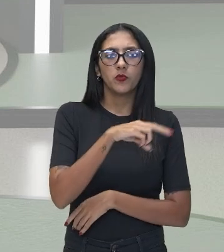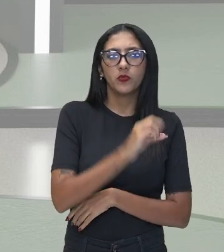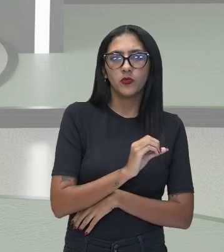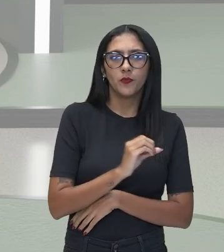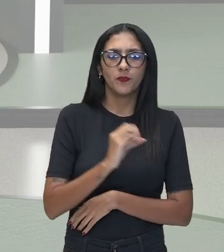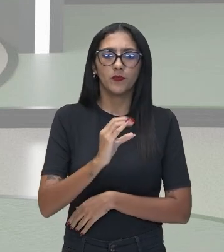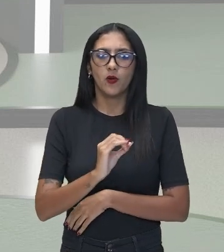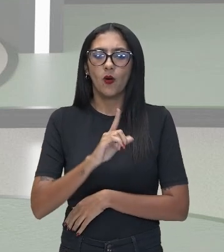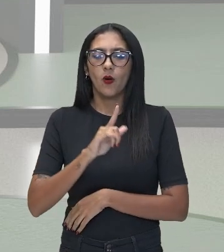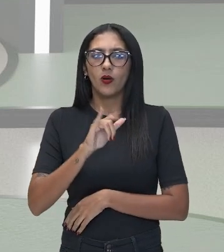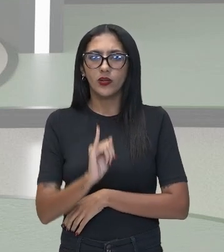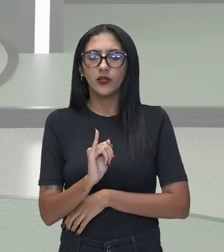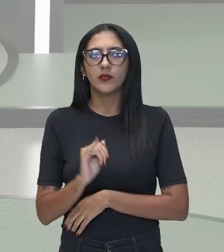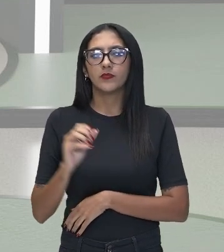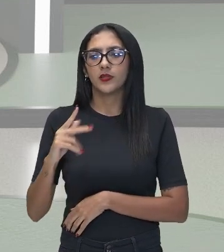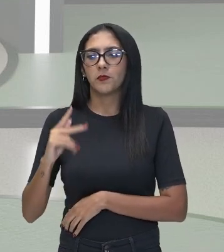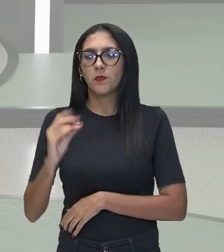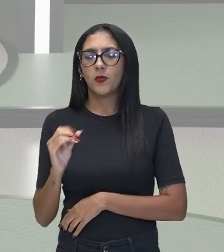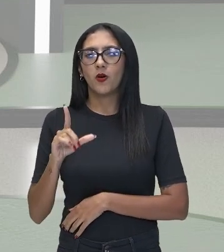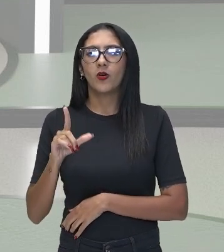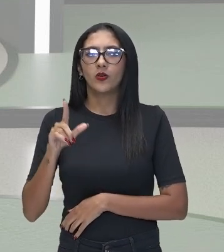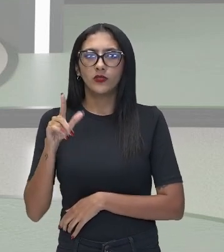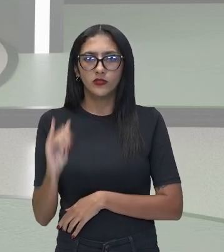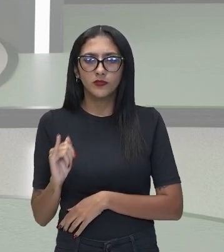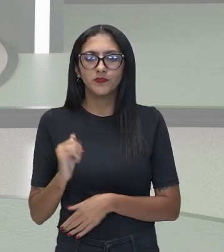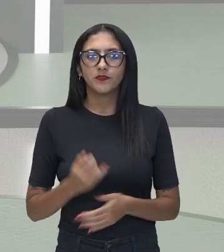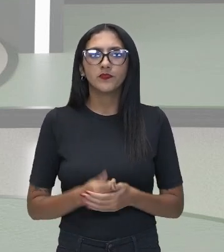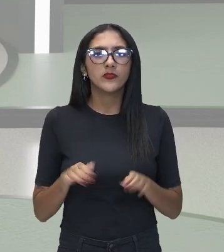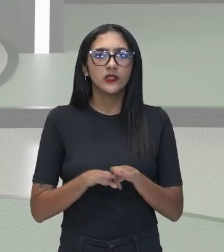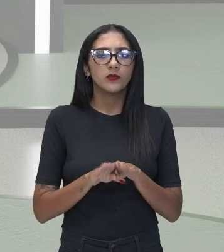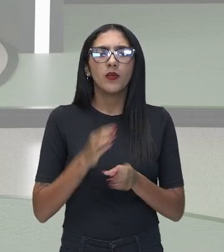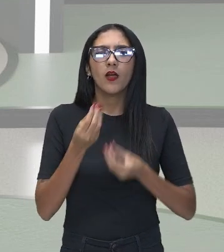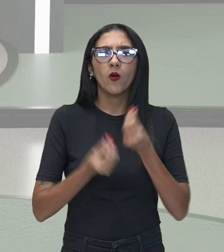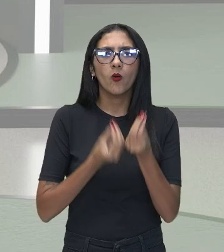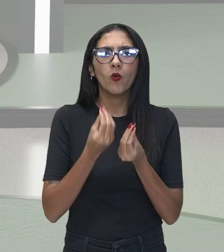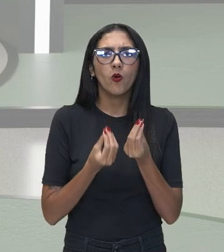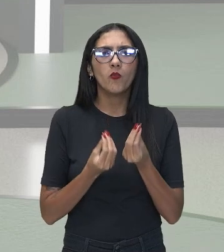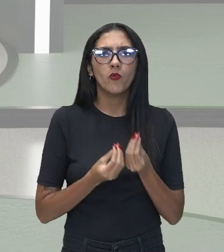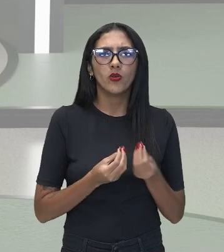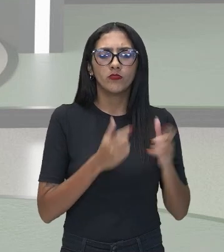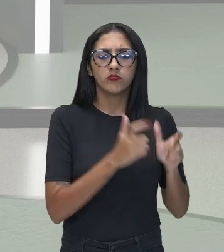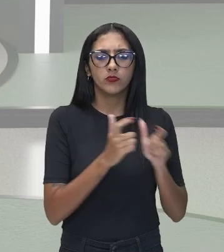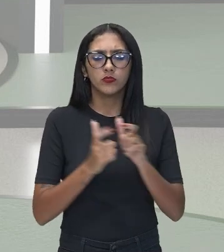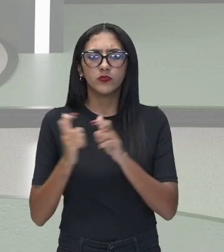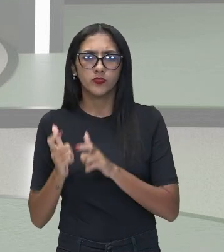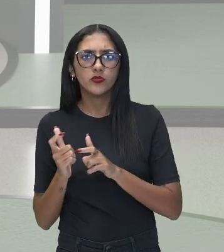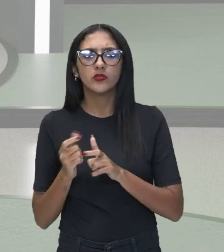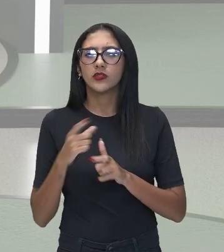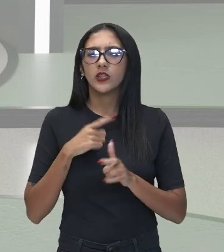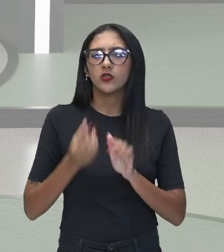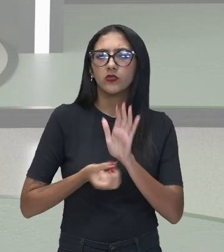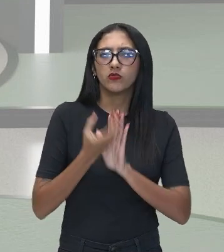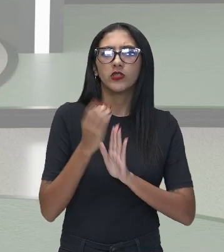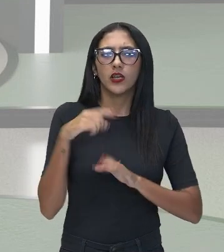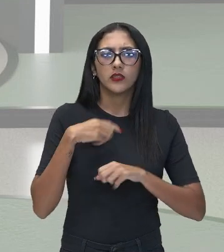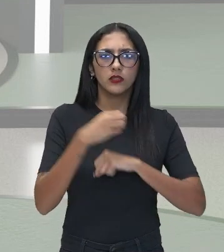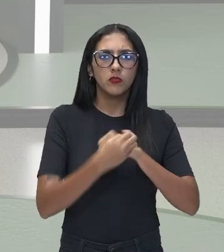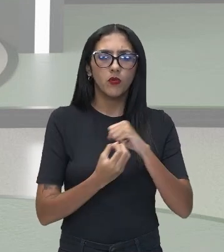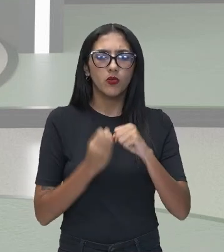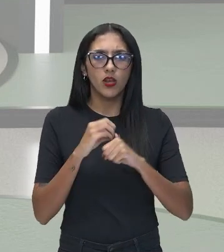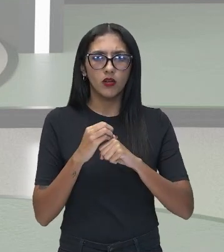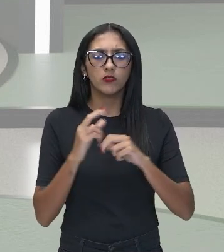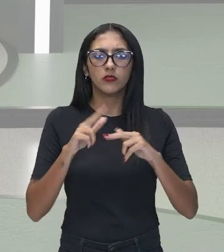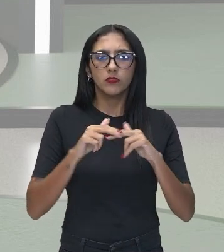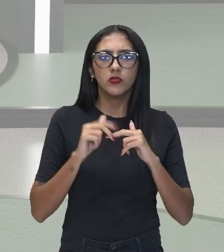em oligosacarídeos e polissacarídeos e como que eles formam todas essas moléculas. Por isso que eles são